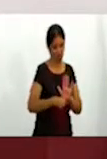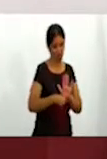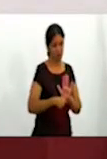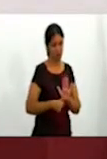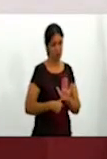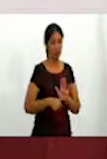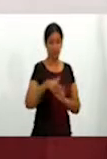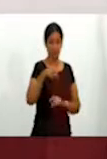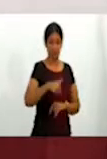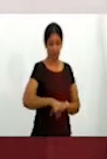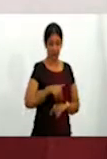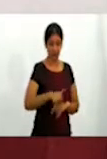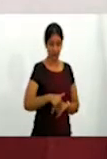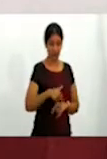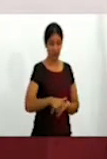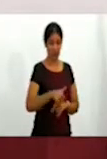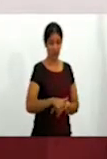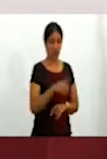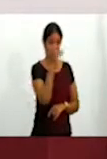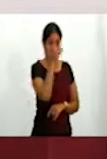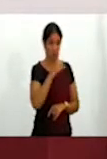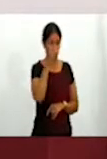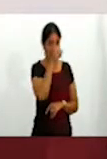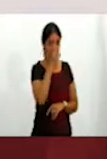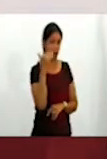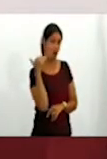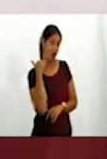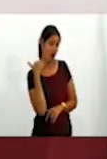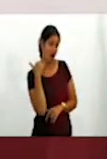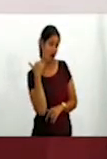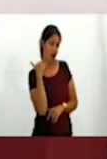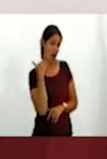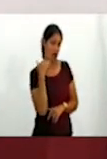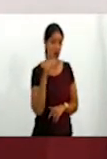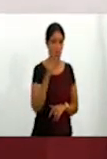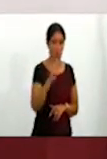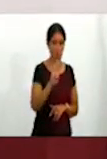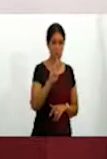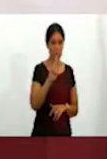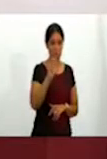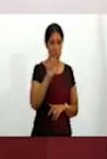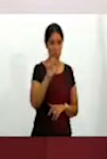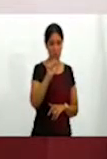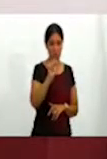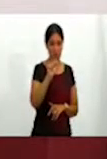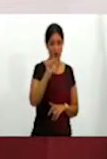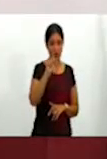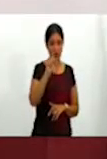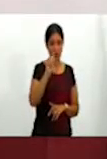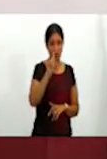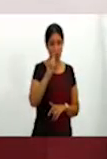caixa eletrônico do banco bradesco agora não sei o que está acontecendo em